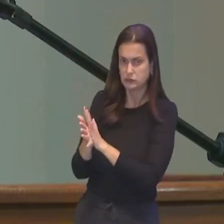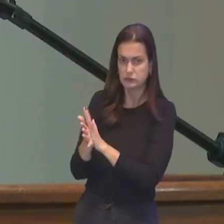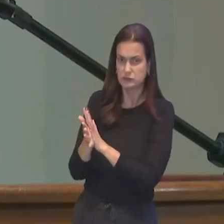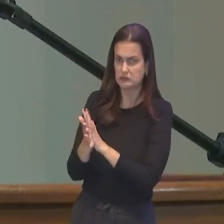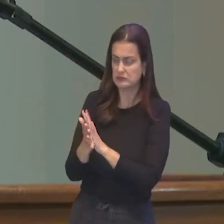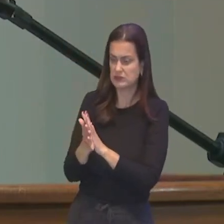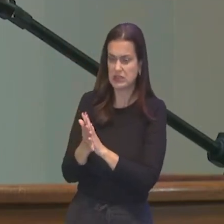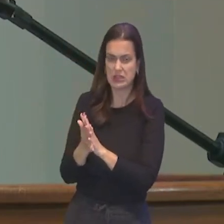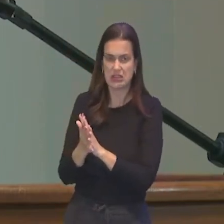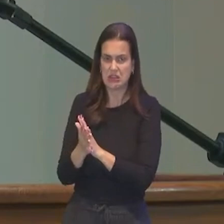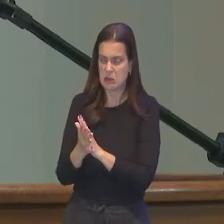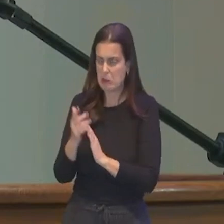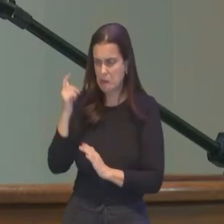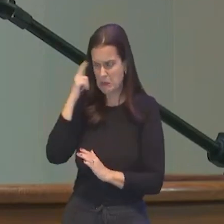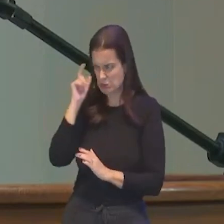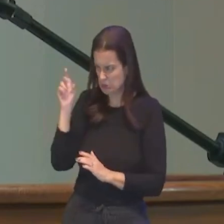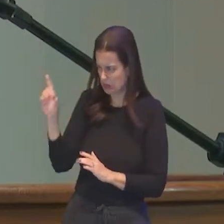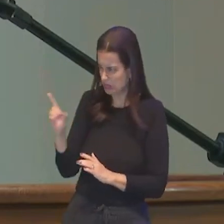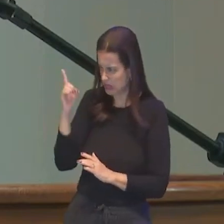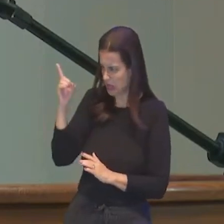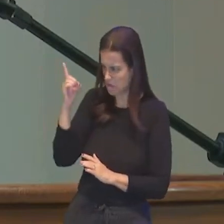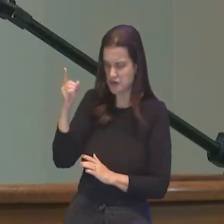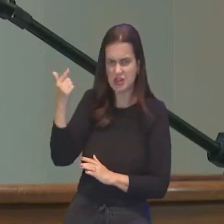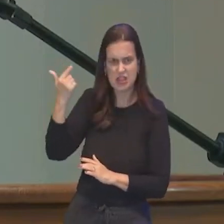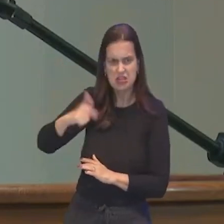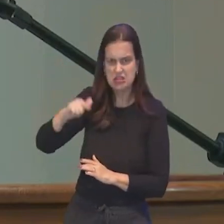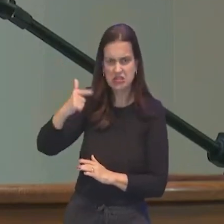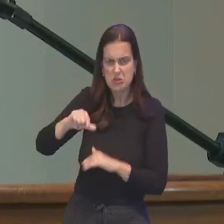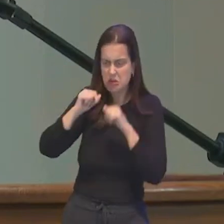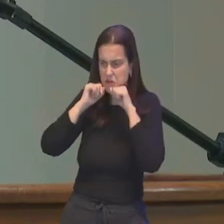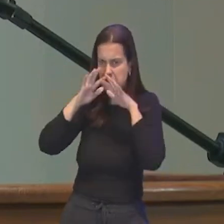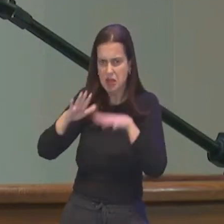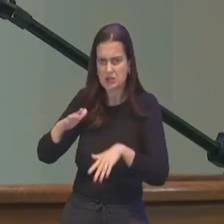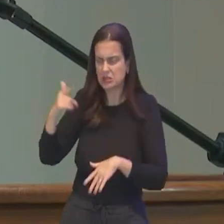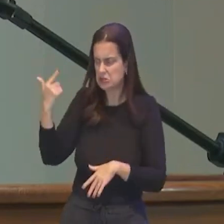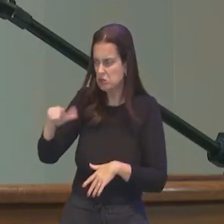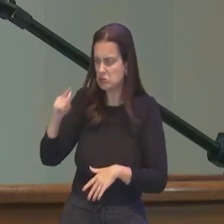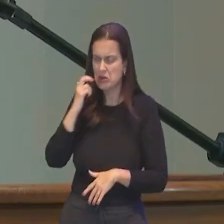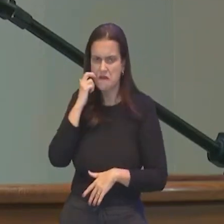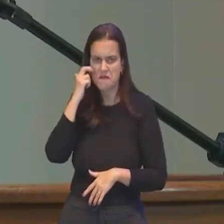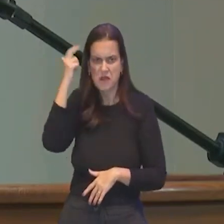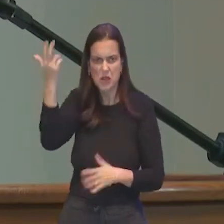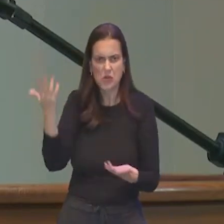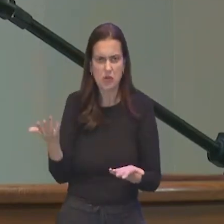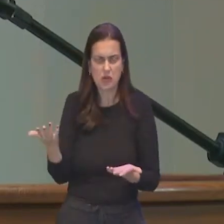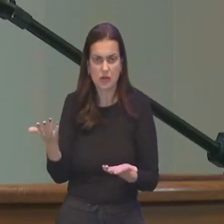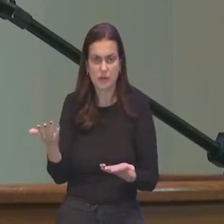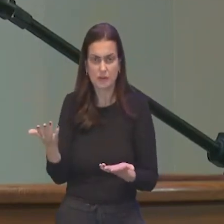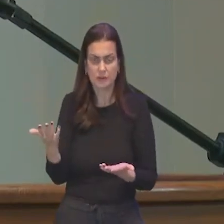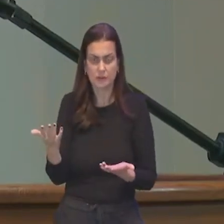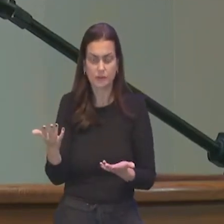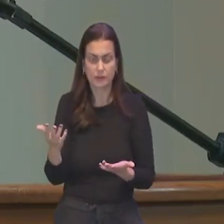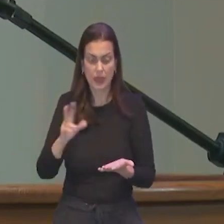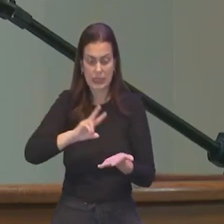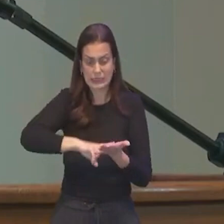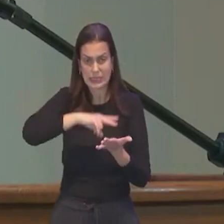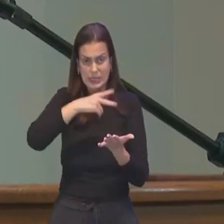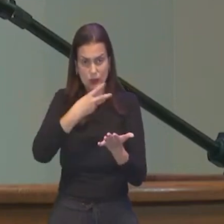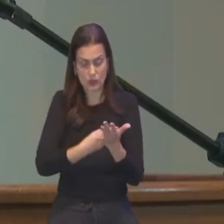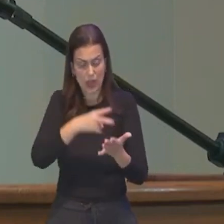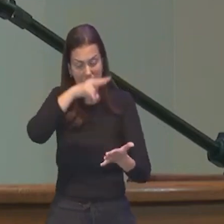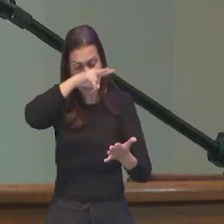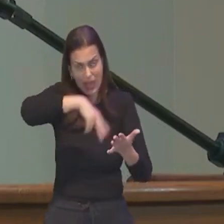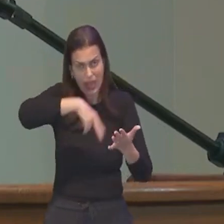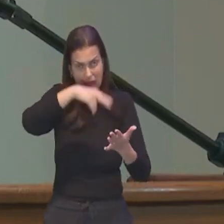sem vergonha, sem pejo, é a expressão que apresenta na versão Ara. Quando nós lemos